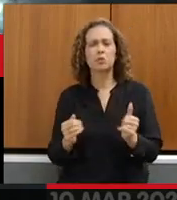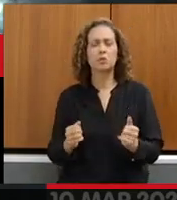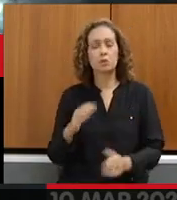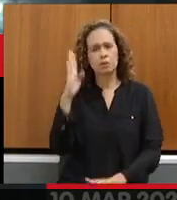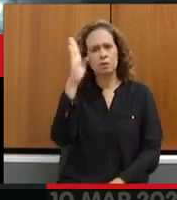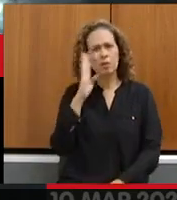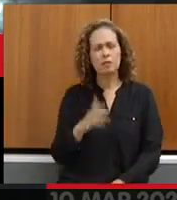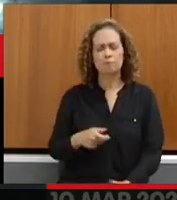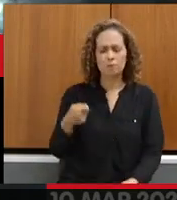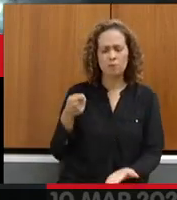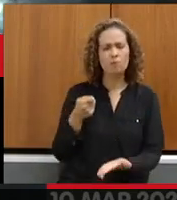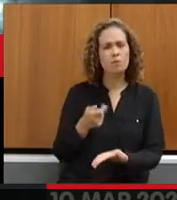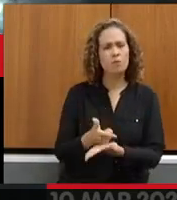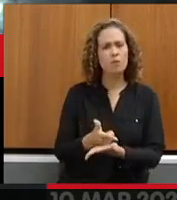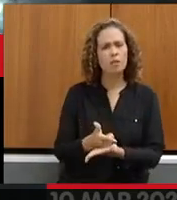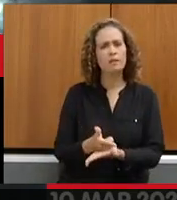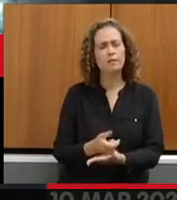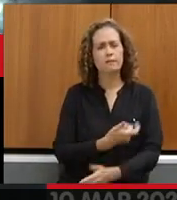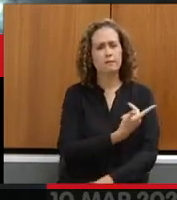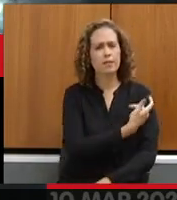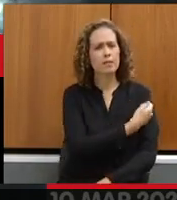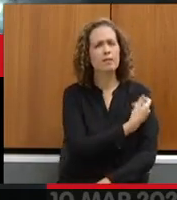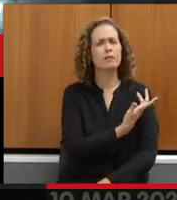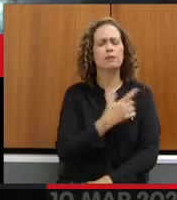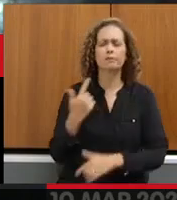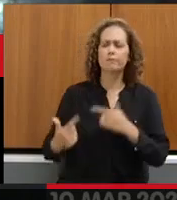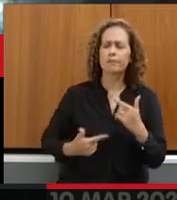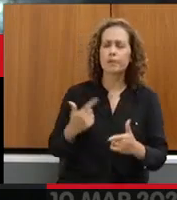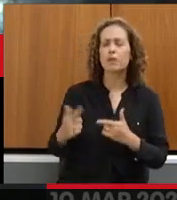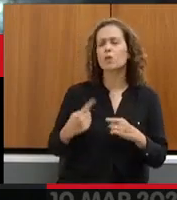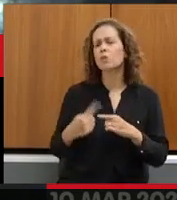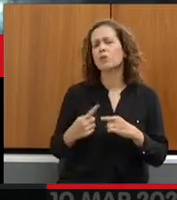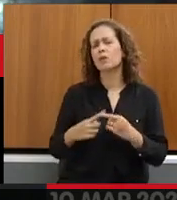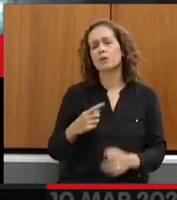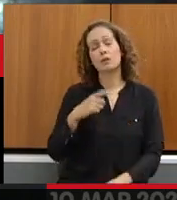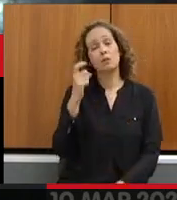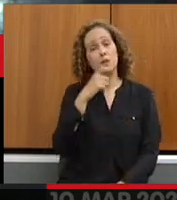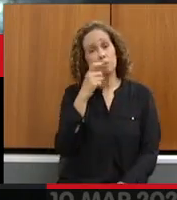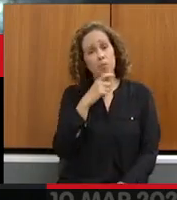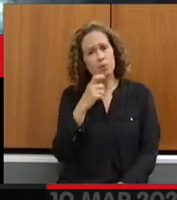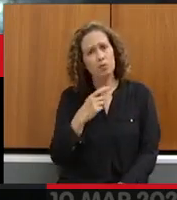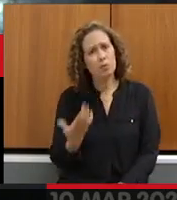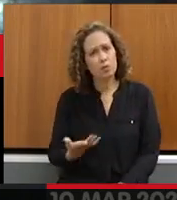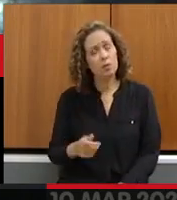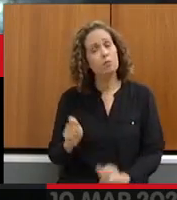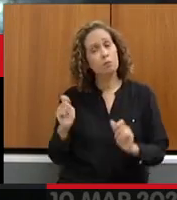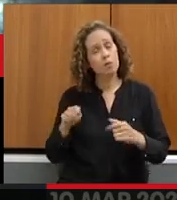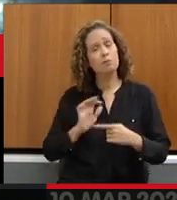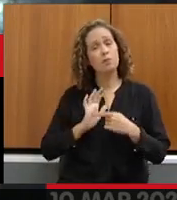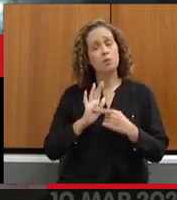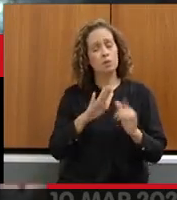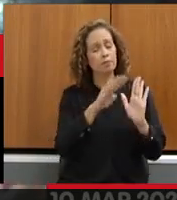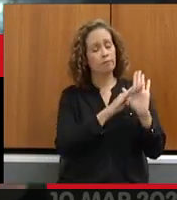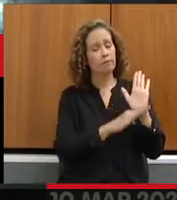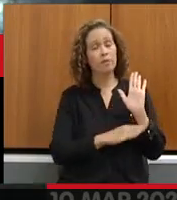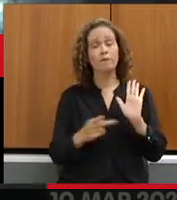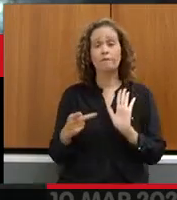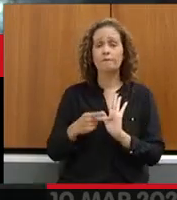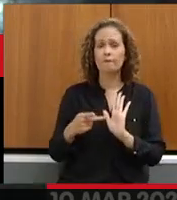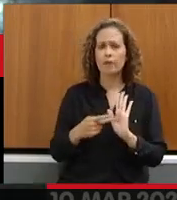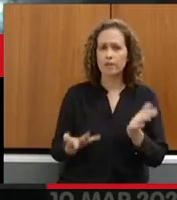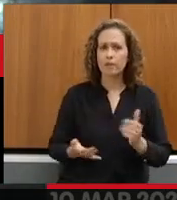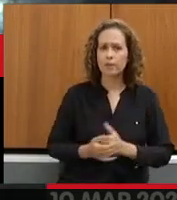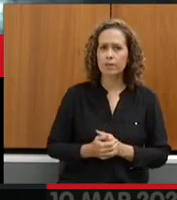vacinas trabalhou contra as compras das vacinas O que é uma grande mentira e pode ser rebatido com fatos eu trago aqui os